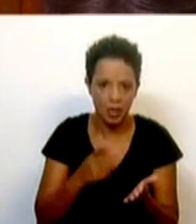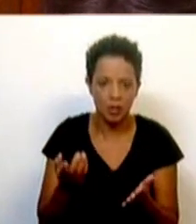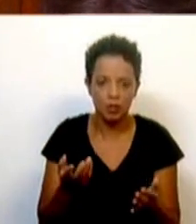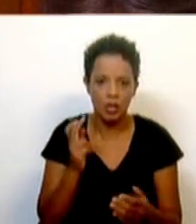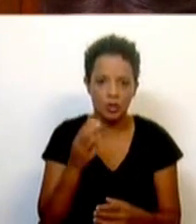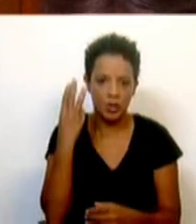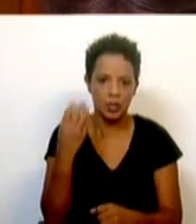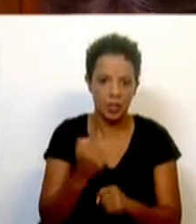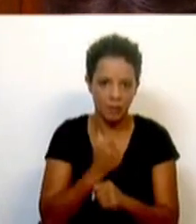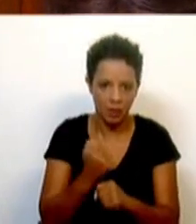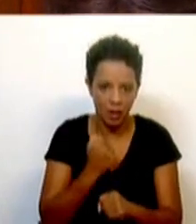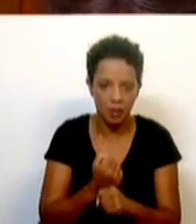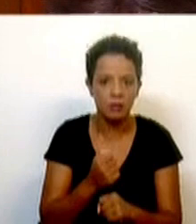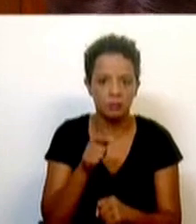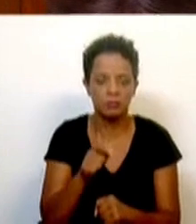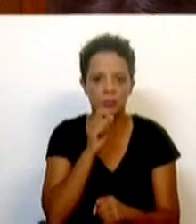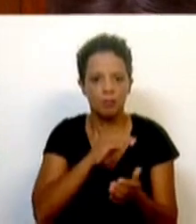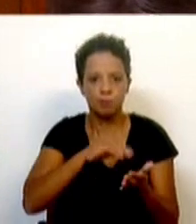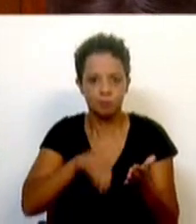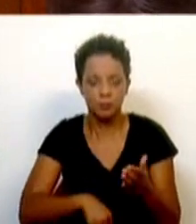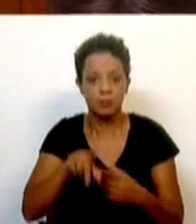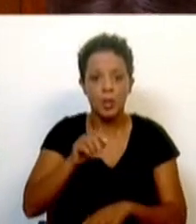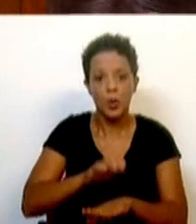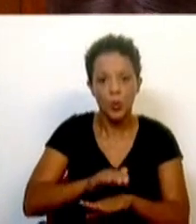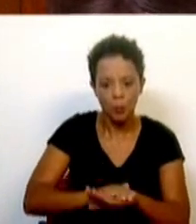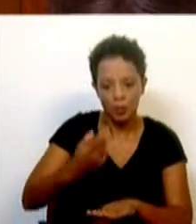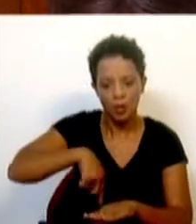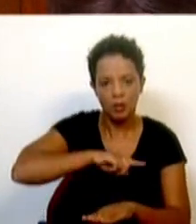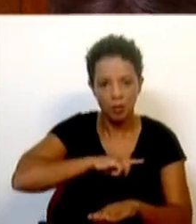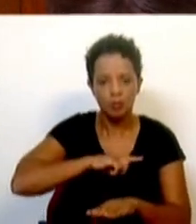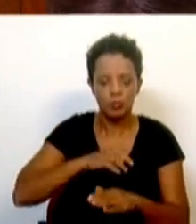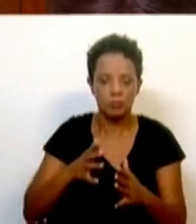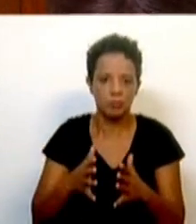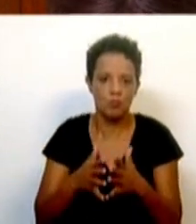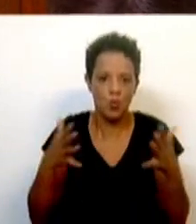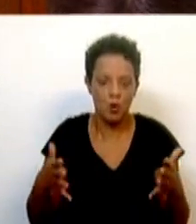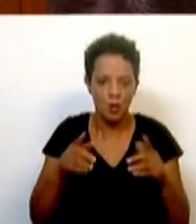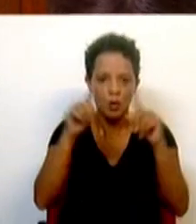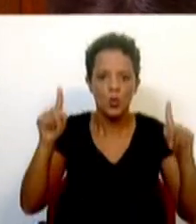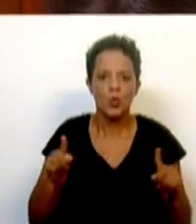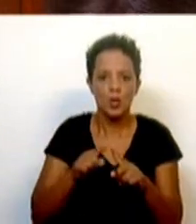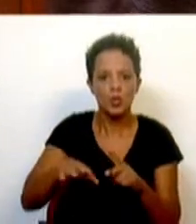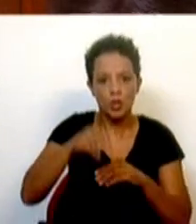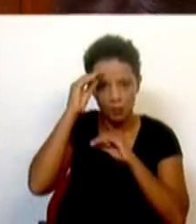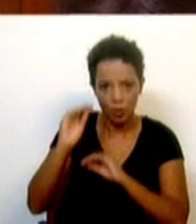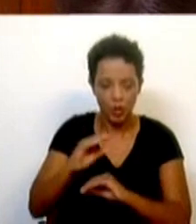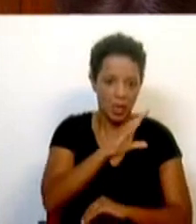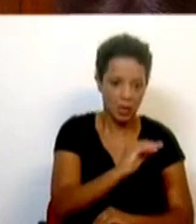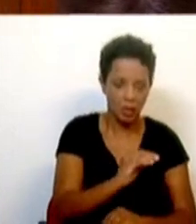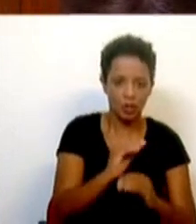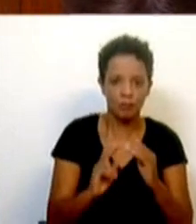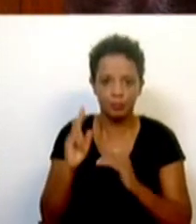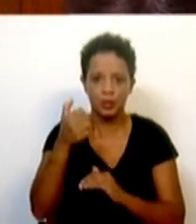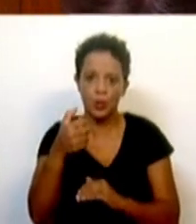a 3 anos de atividade possam estar vinculados. Foi por isso que aumentámos os quadros de zona pedagógica de 10 para